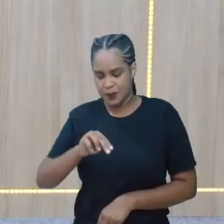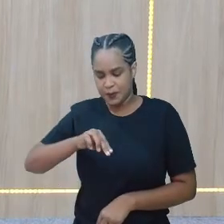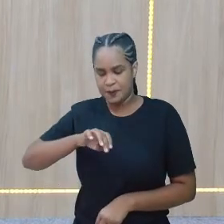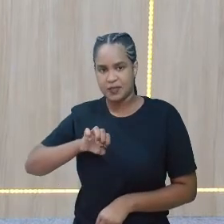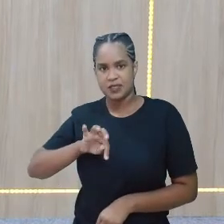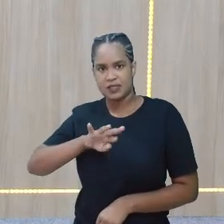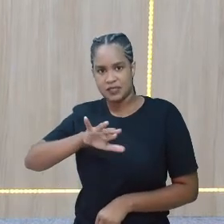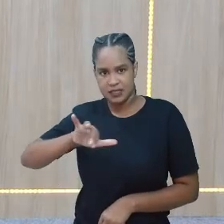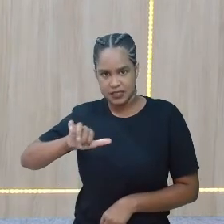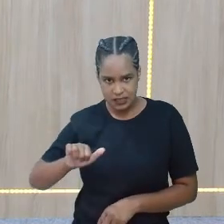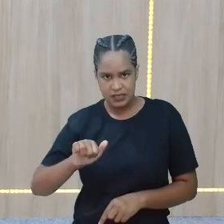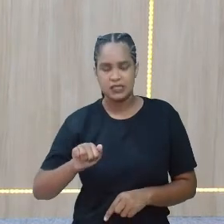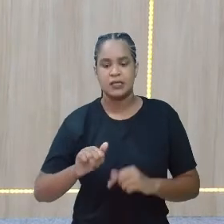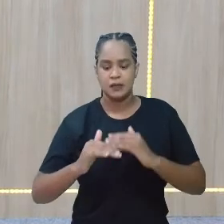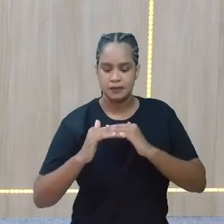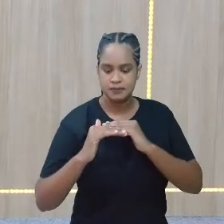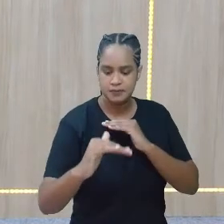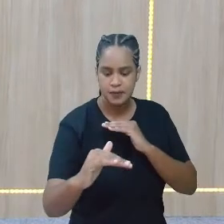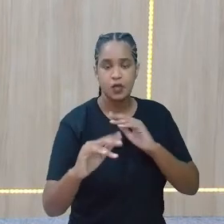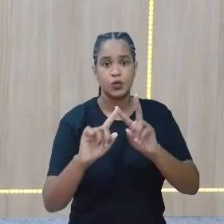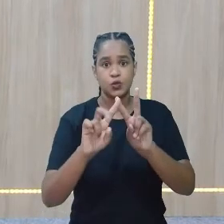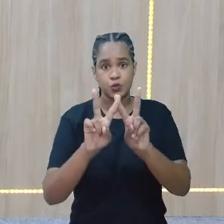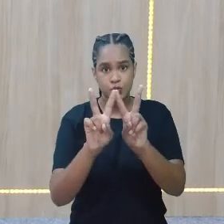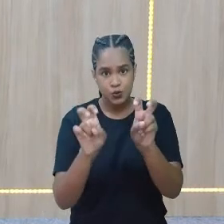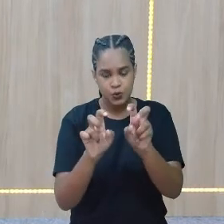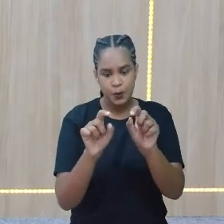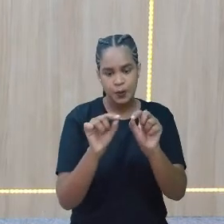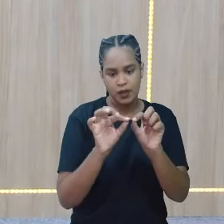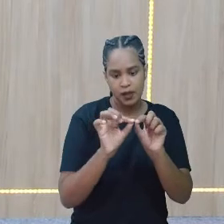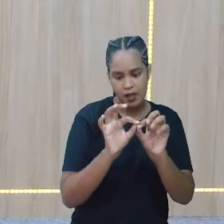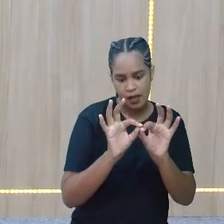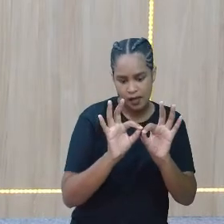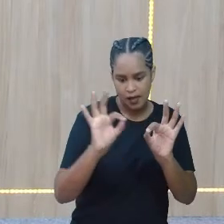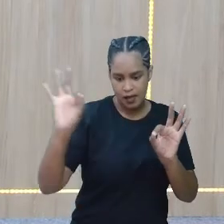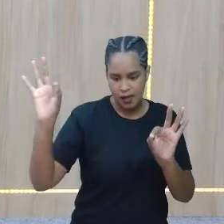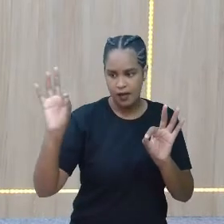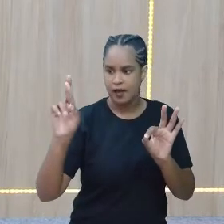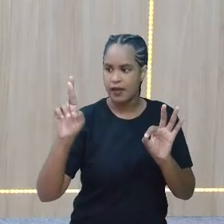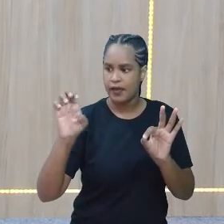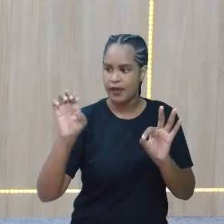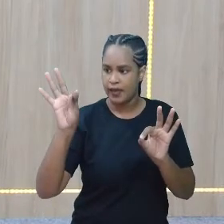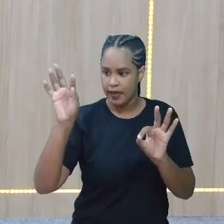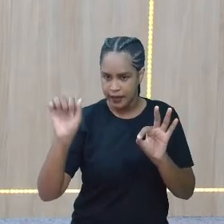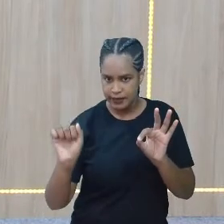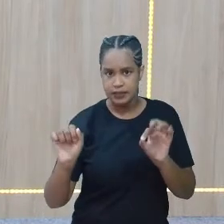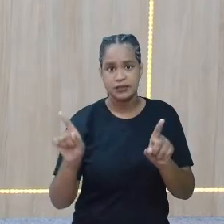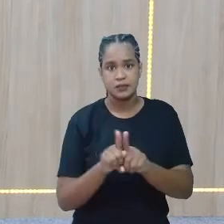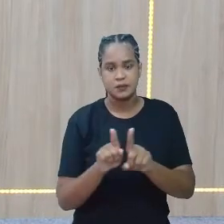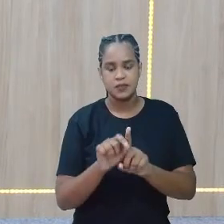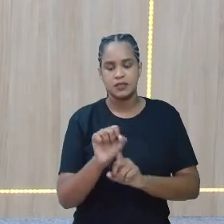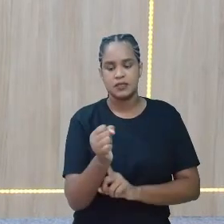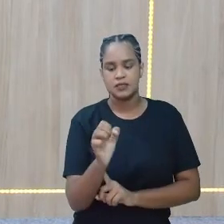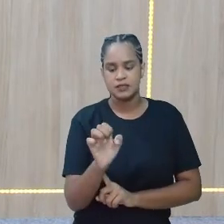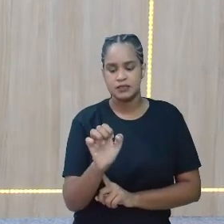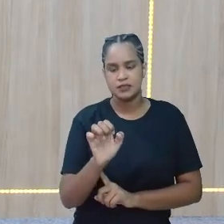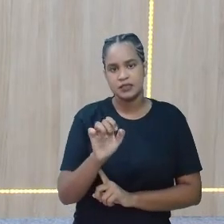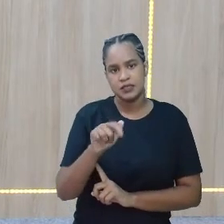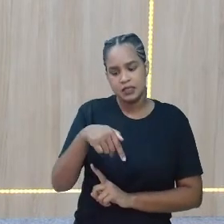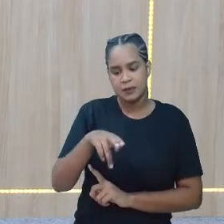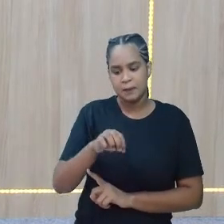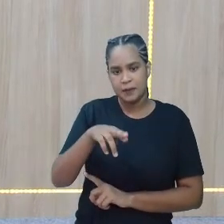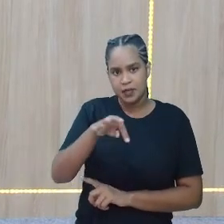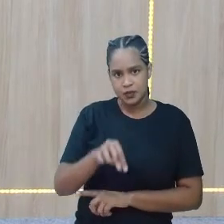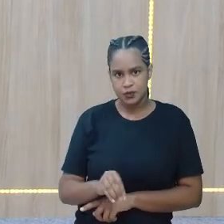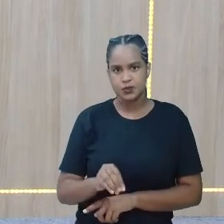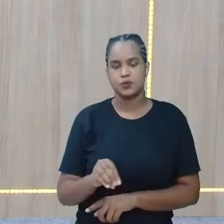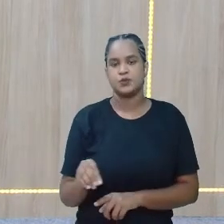princípio ali, o conceito de reta, semi-reta, segmento de reta, e aí a gente vai evoluindo, tá bom?